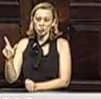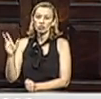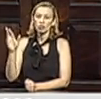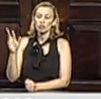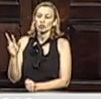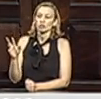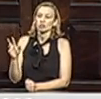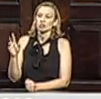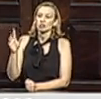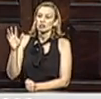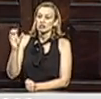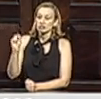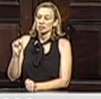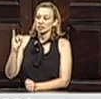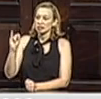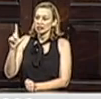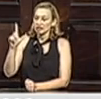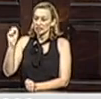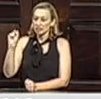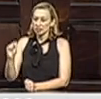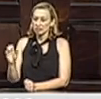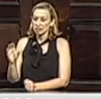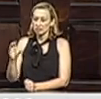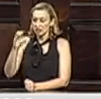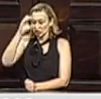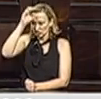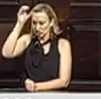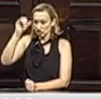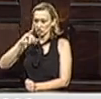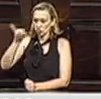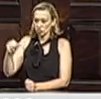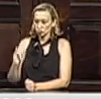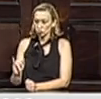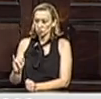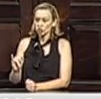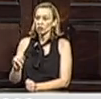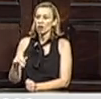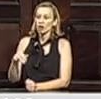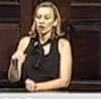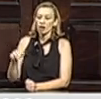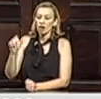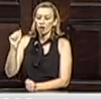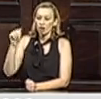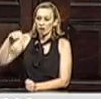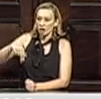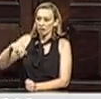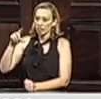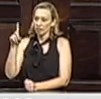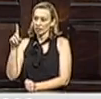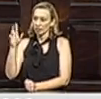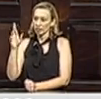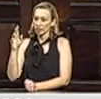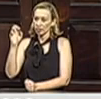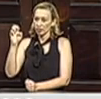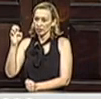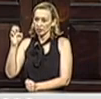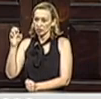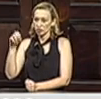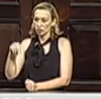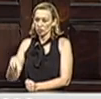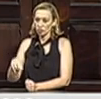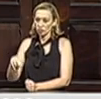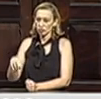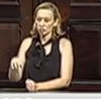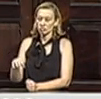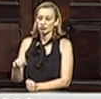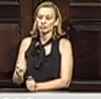Reis, Silas Bento, Tia Ju, o Anderson Nogueira, Zé Luiz Anchite, Zeidan e